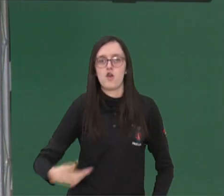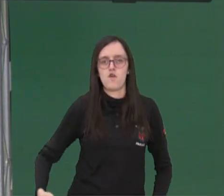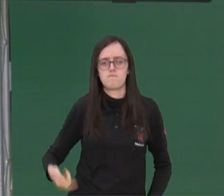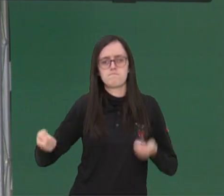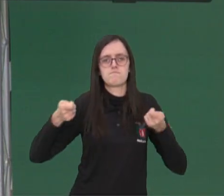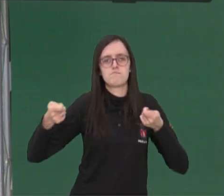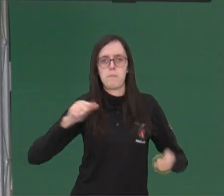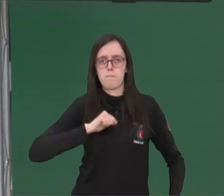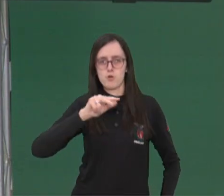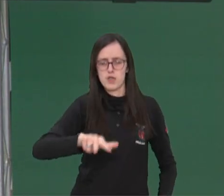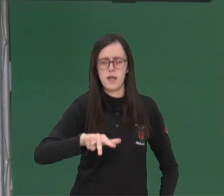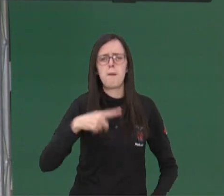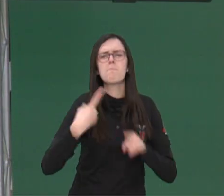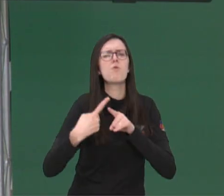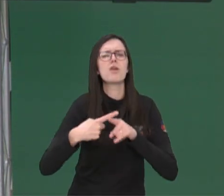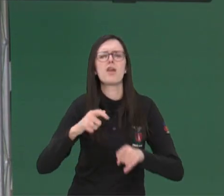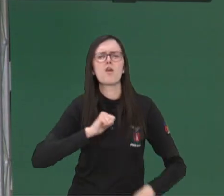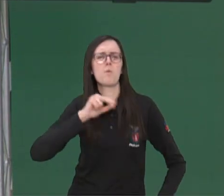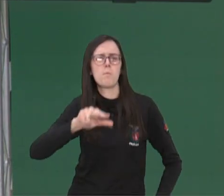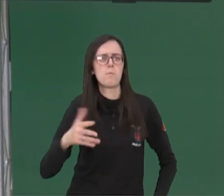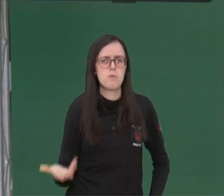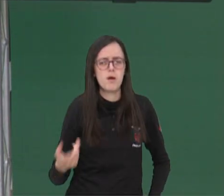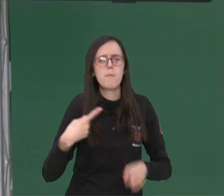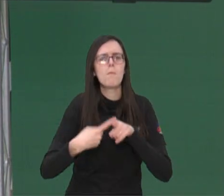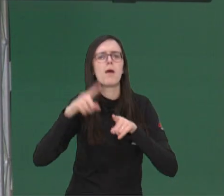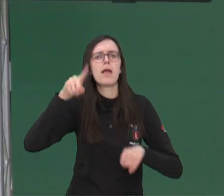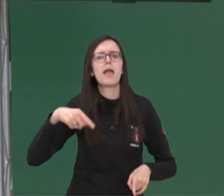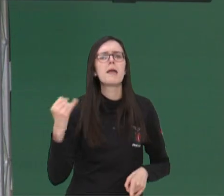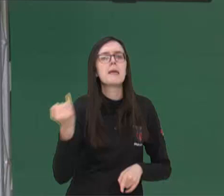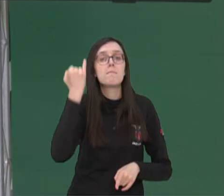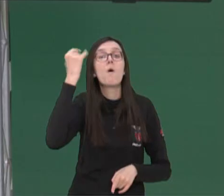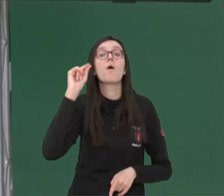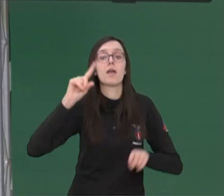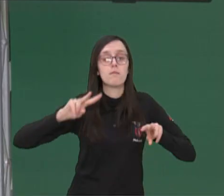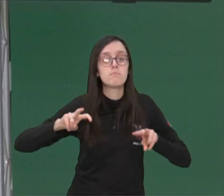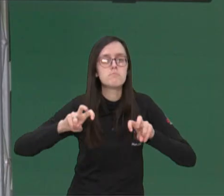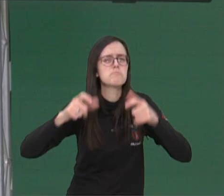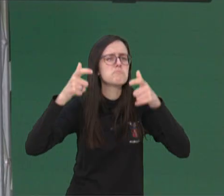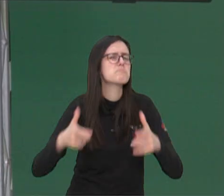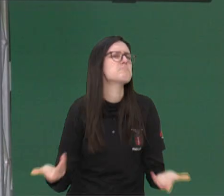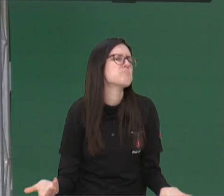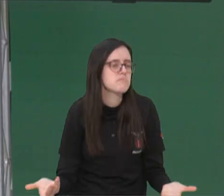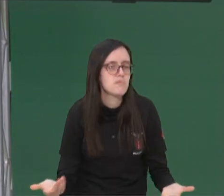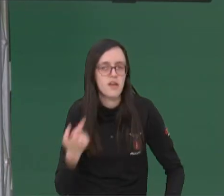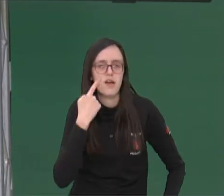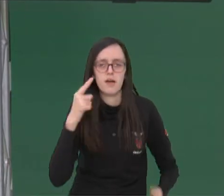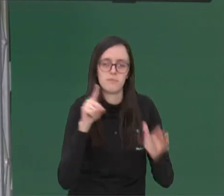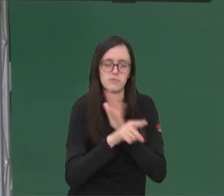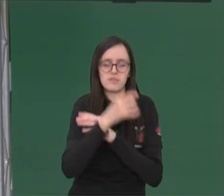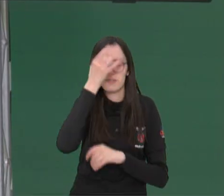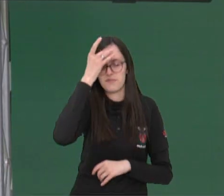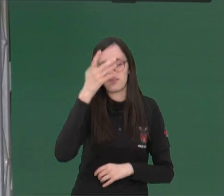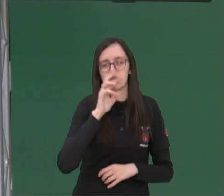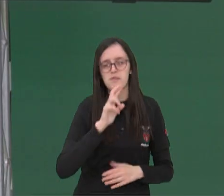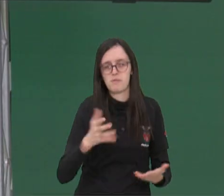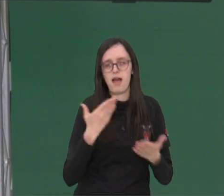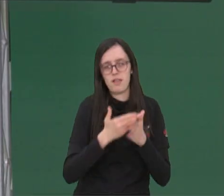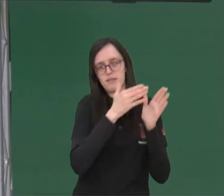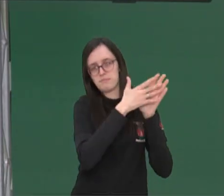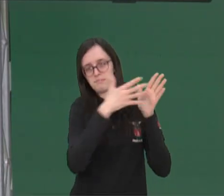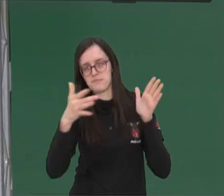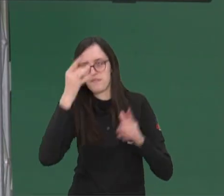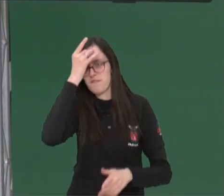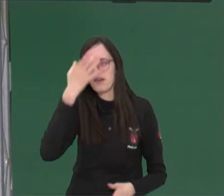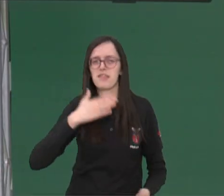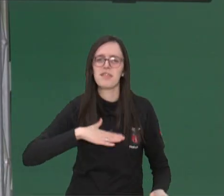português. Por que para o governo português era importante explorar essa região? Olha que pergunta fácil depois dessa aula toda.